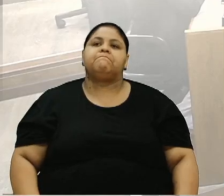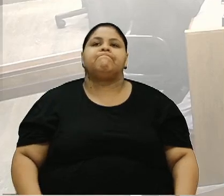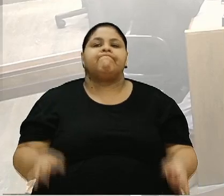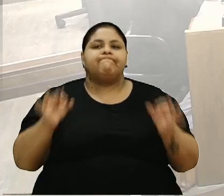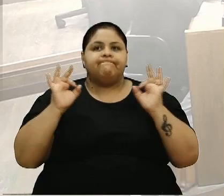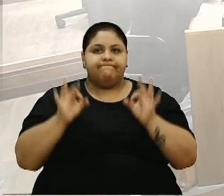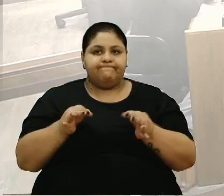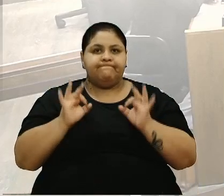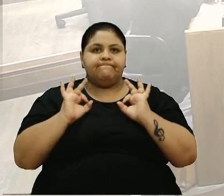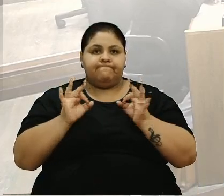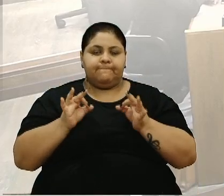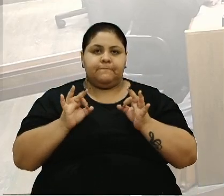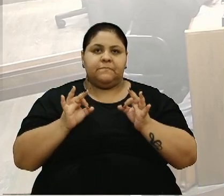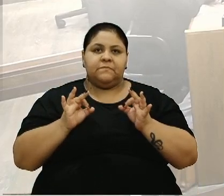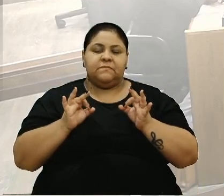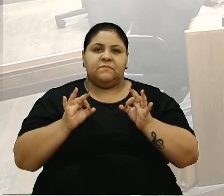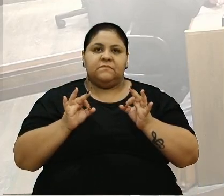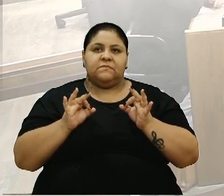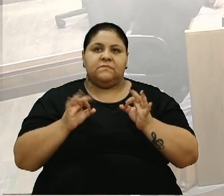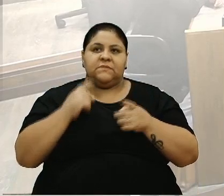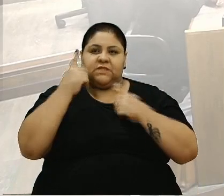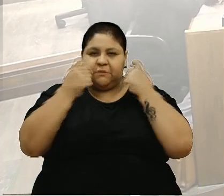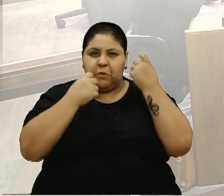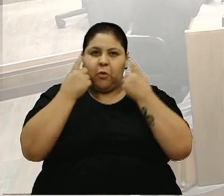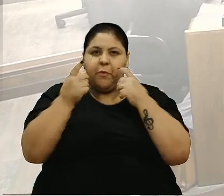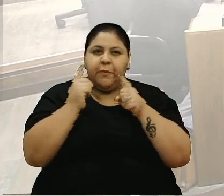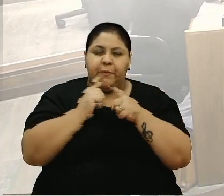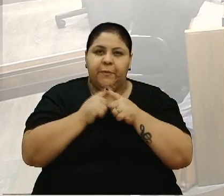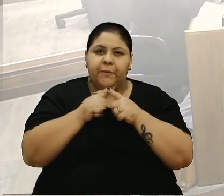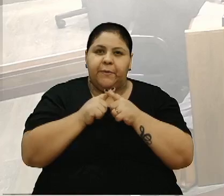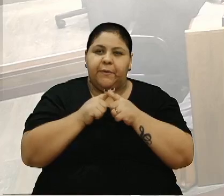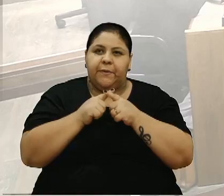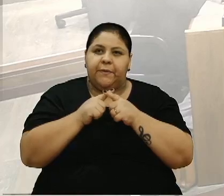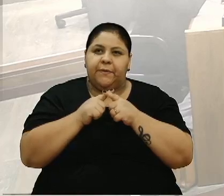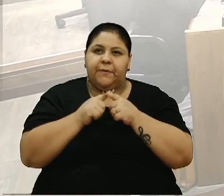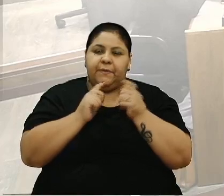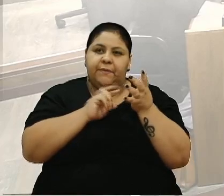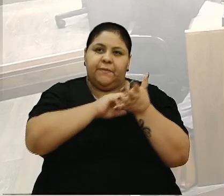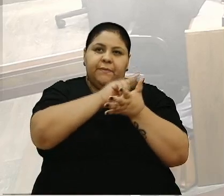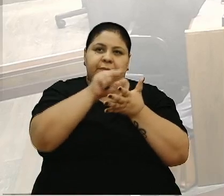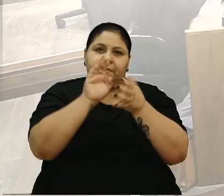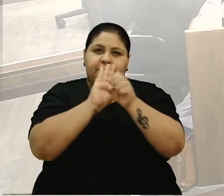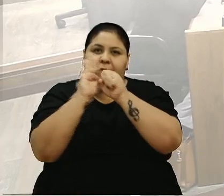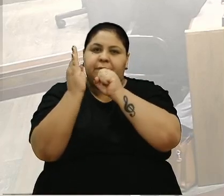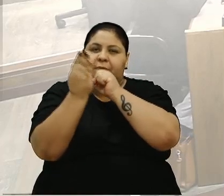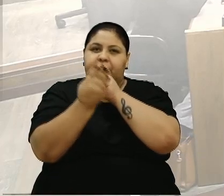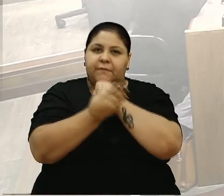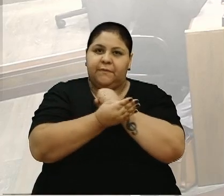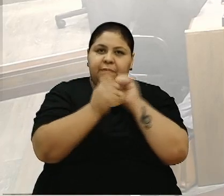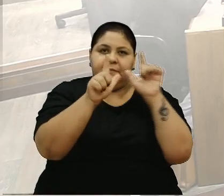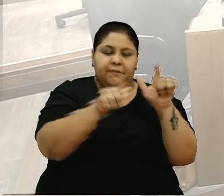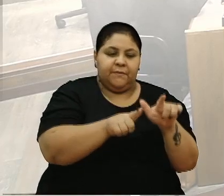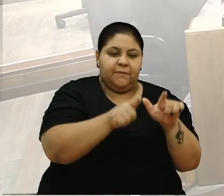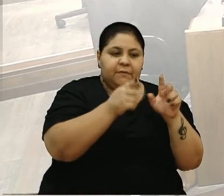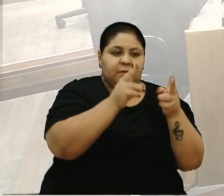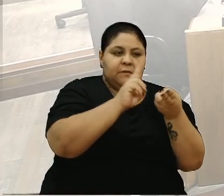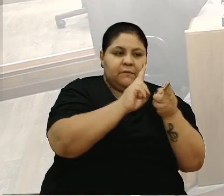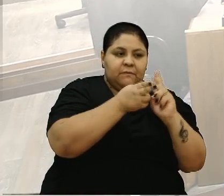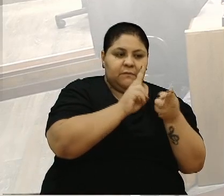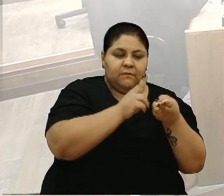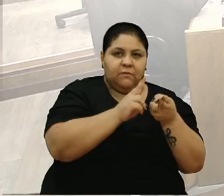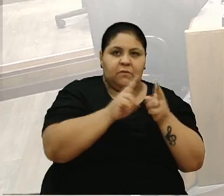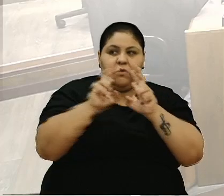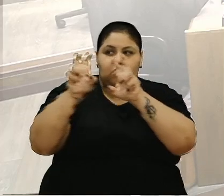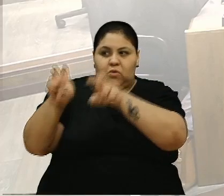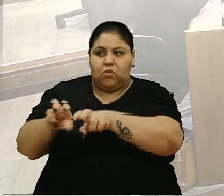Justamente isso nos causa muita preocupação, andando por diversos bairros, seja na área urbana ou na área